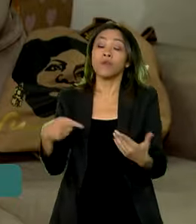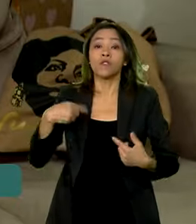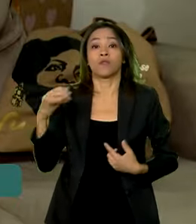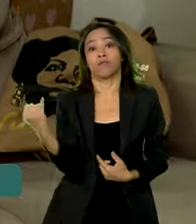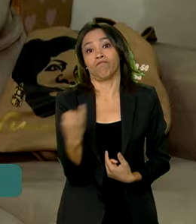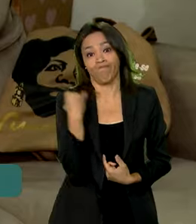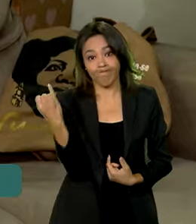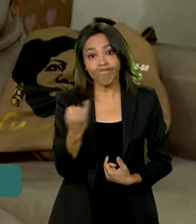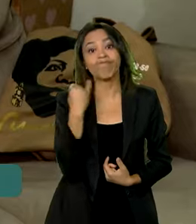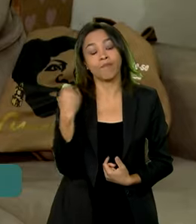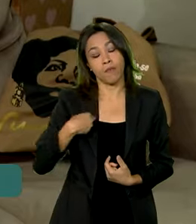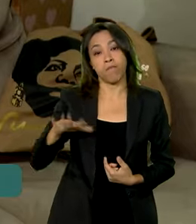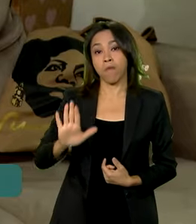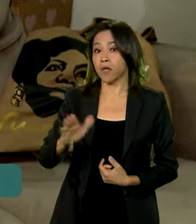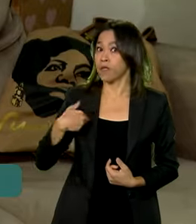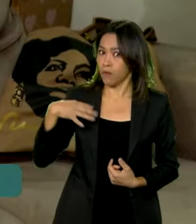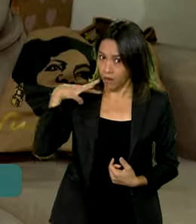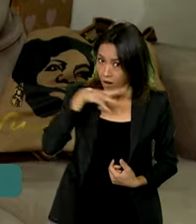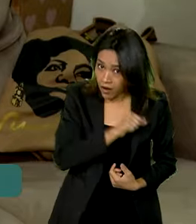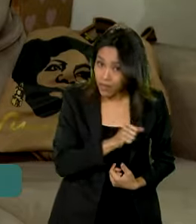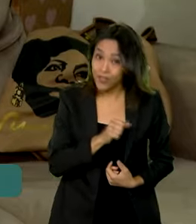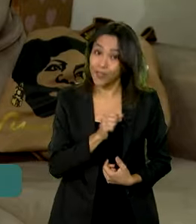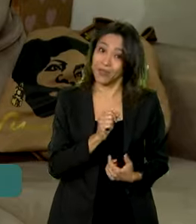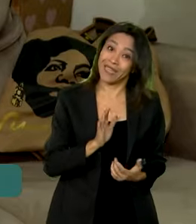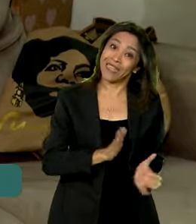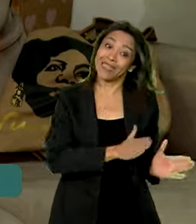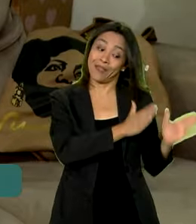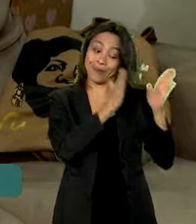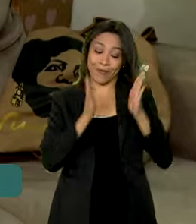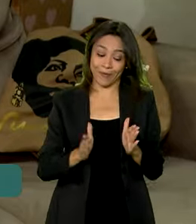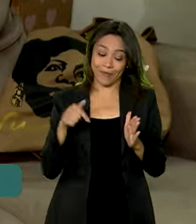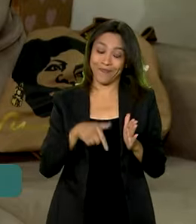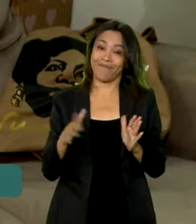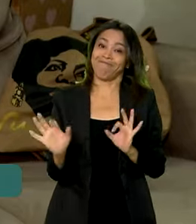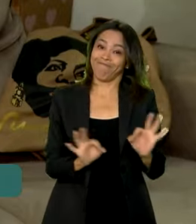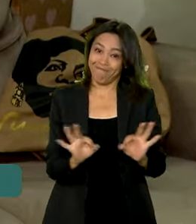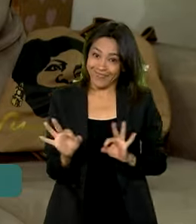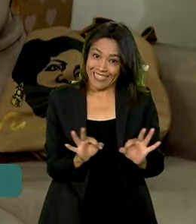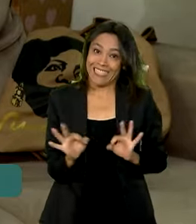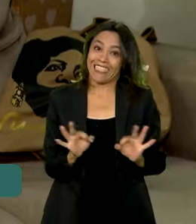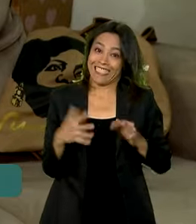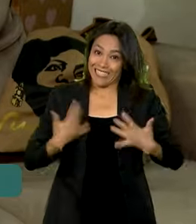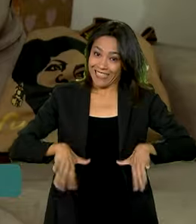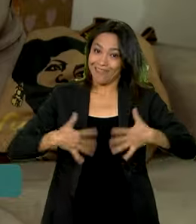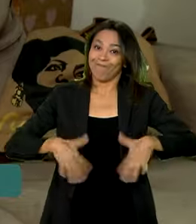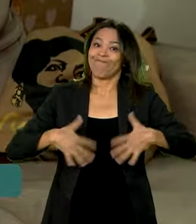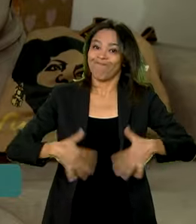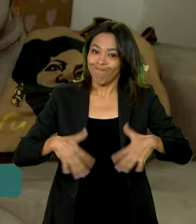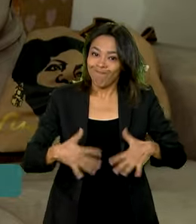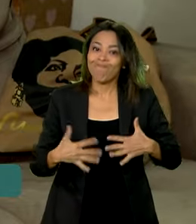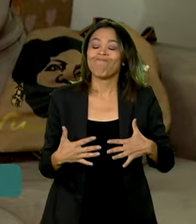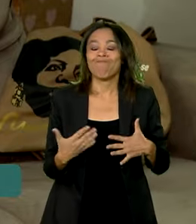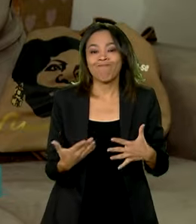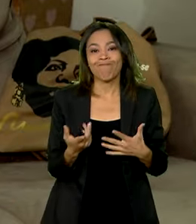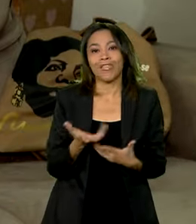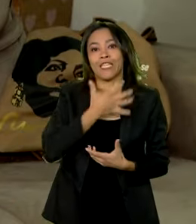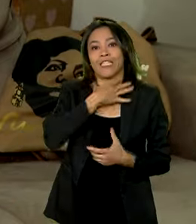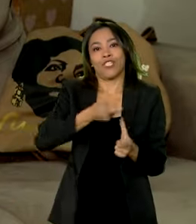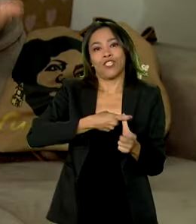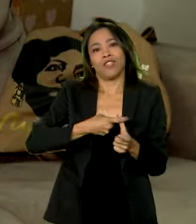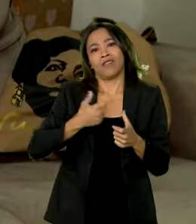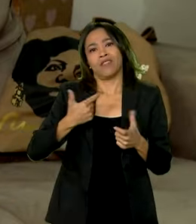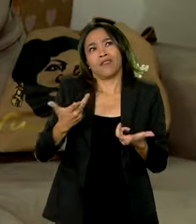importante, mas acho que uma fase 2 é importante e para mim tem sido importante organizar essas dívidas